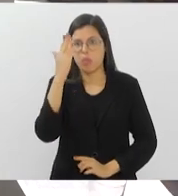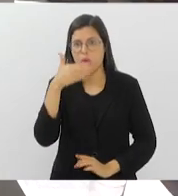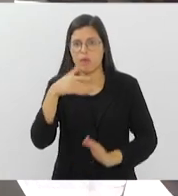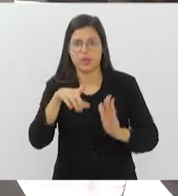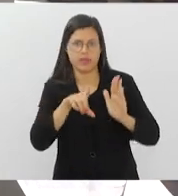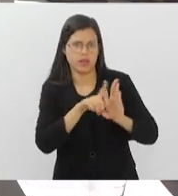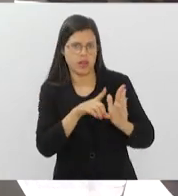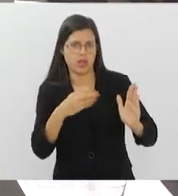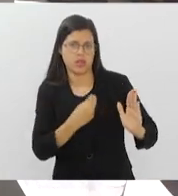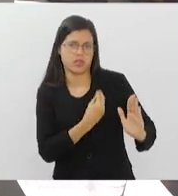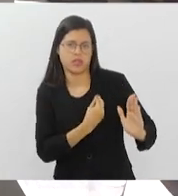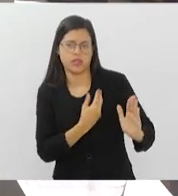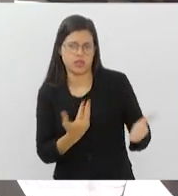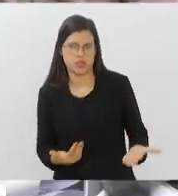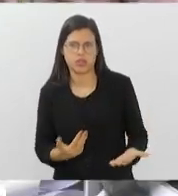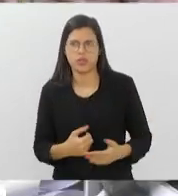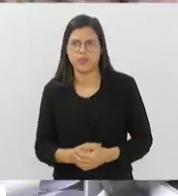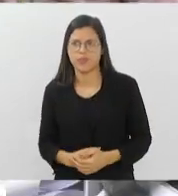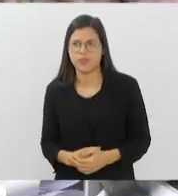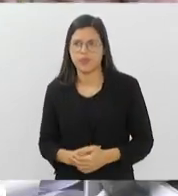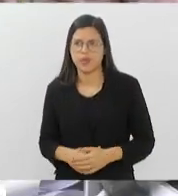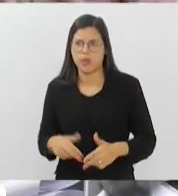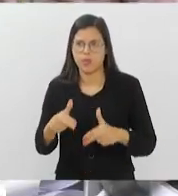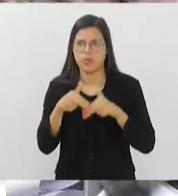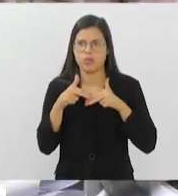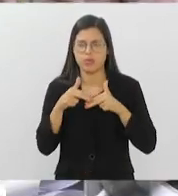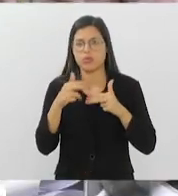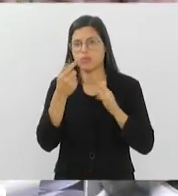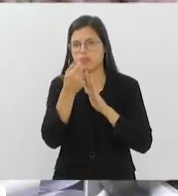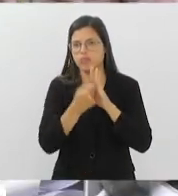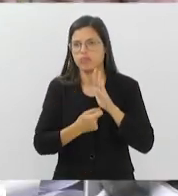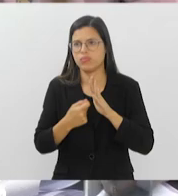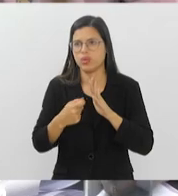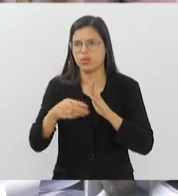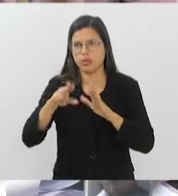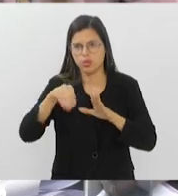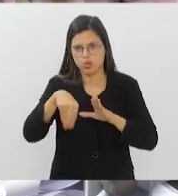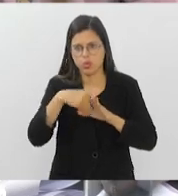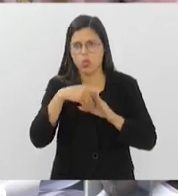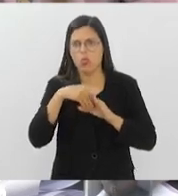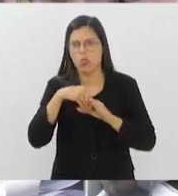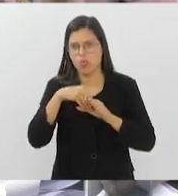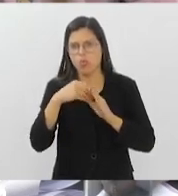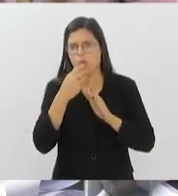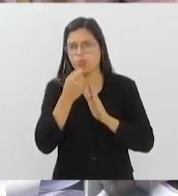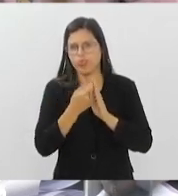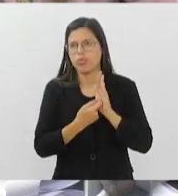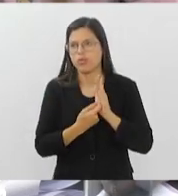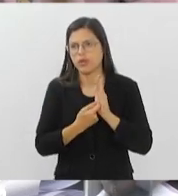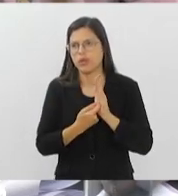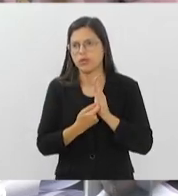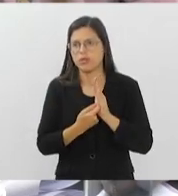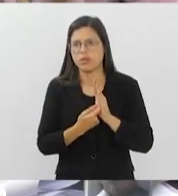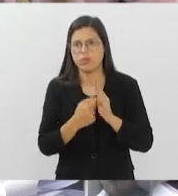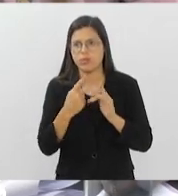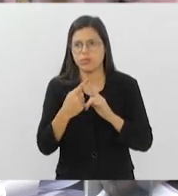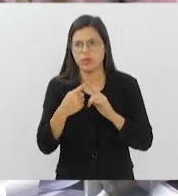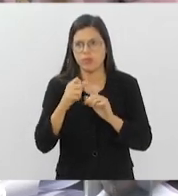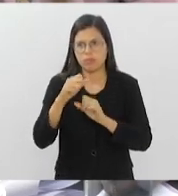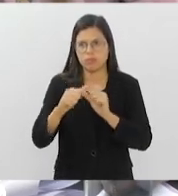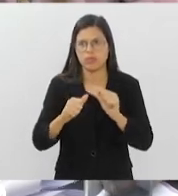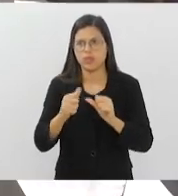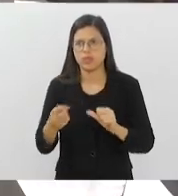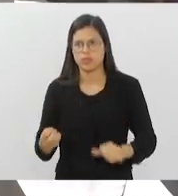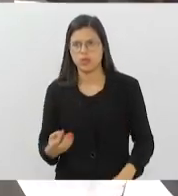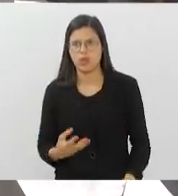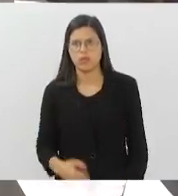leis para fazer valer. Então a redundância no texto é nesse sentido, já que foi uma reforma recente. Perfeito. Também nessa linha apenas. Numa... Deputado